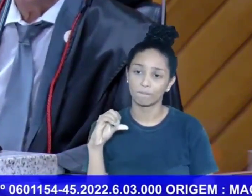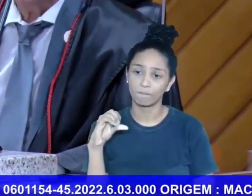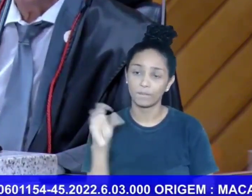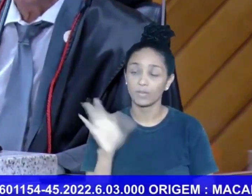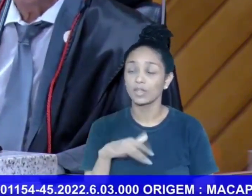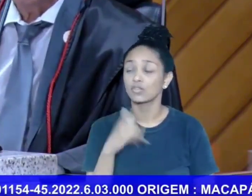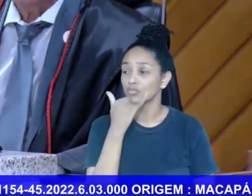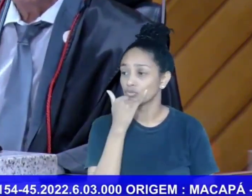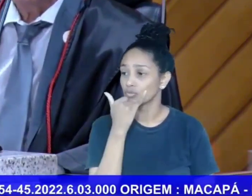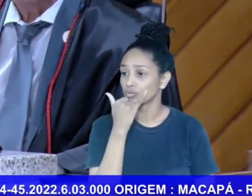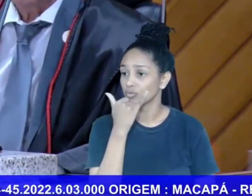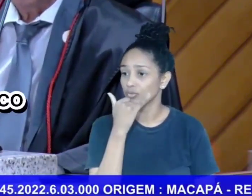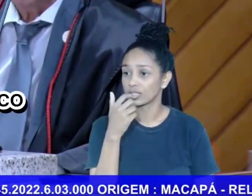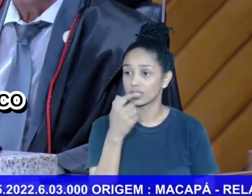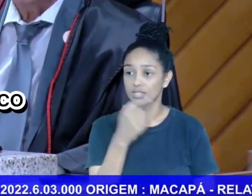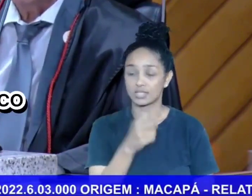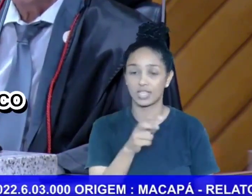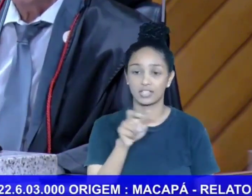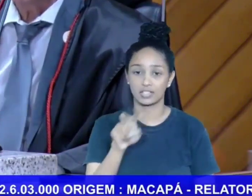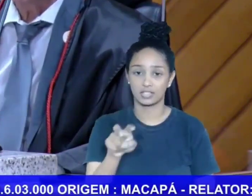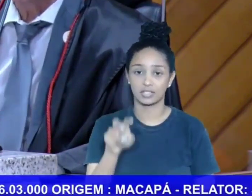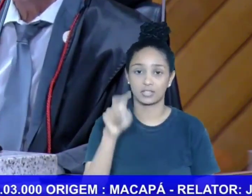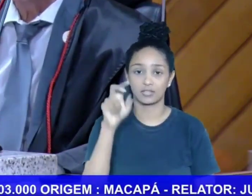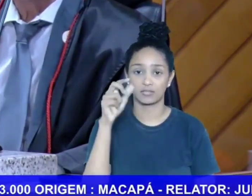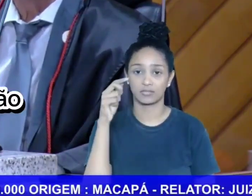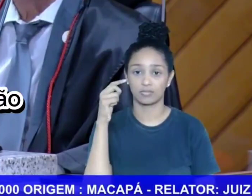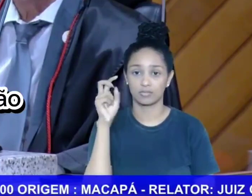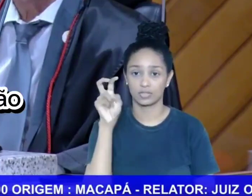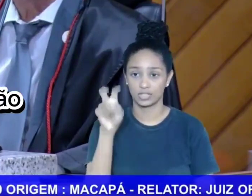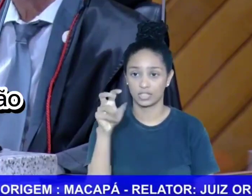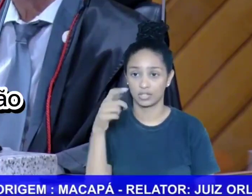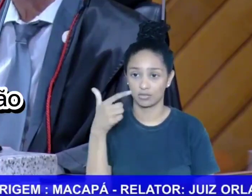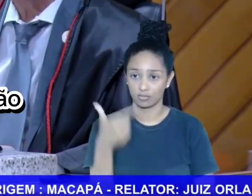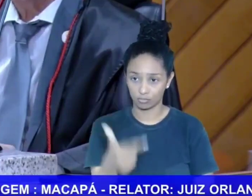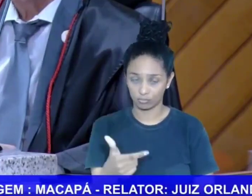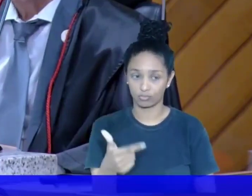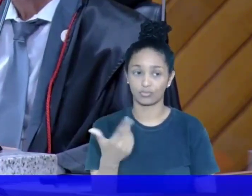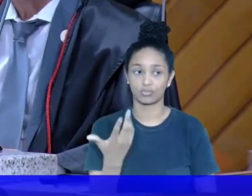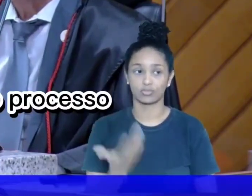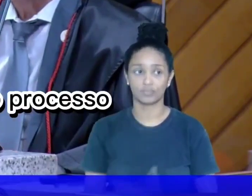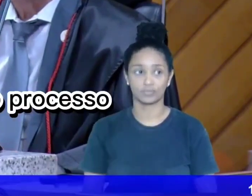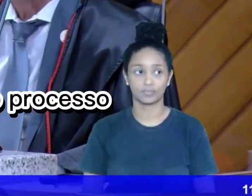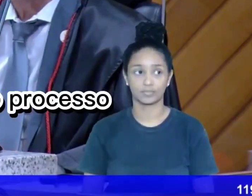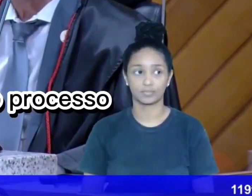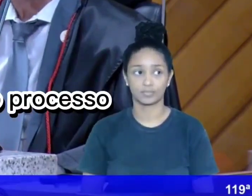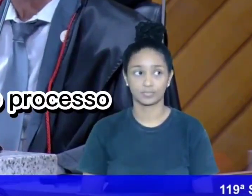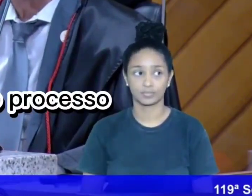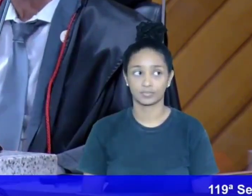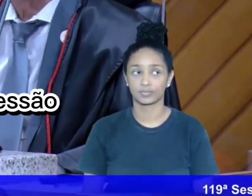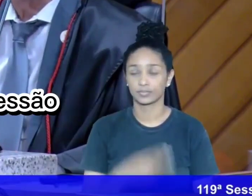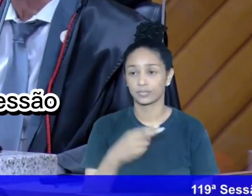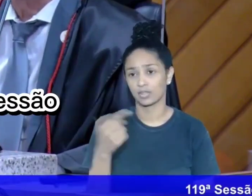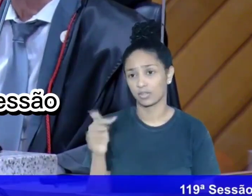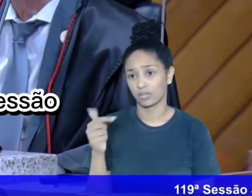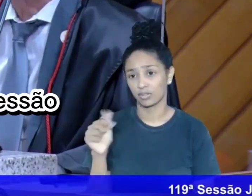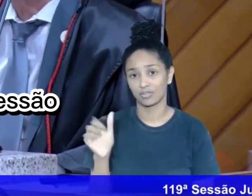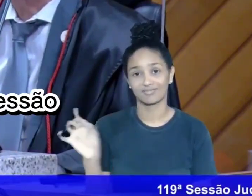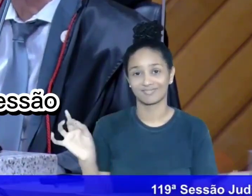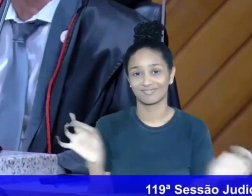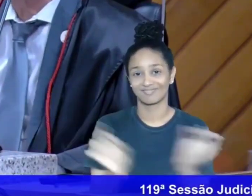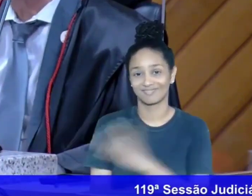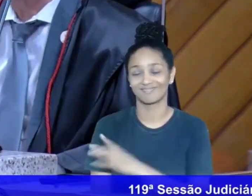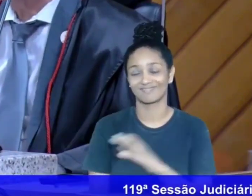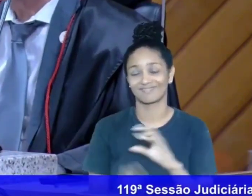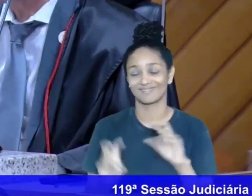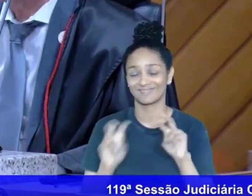7992, né? 7552, presidente. 7552, publicado em sessão. Não havendo nenhum outro processo, declaro encerrada a